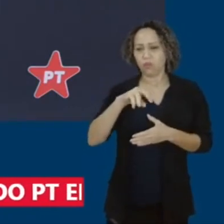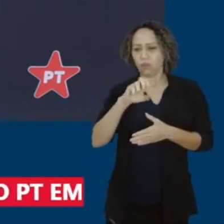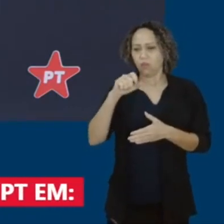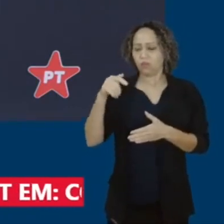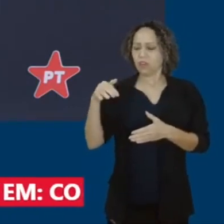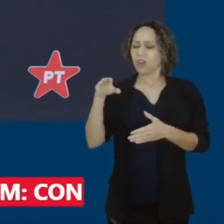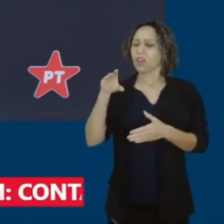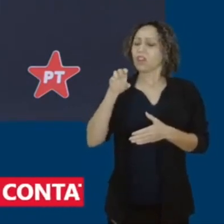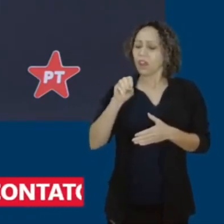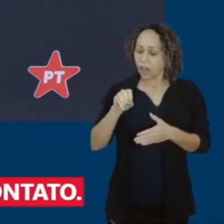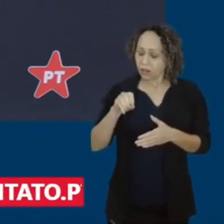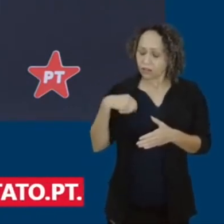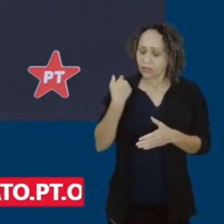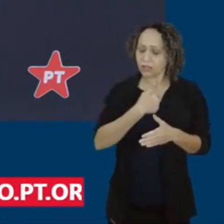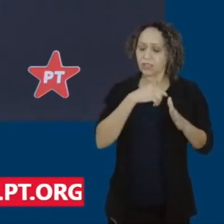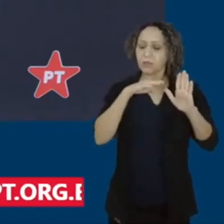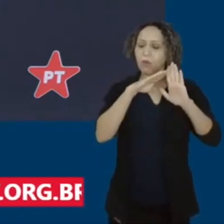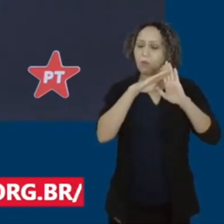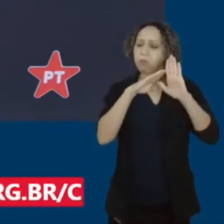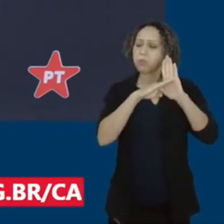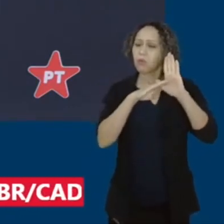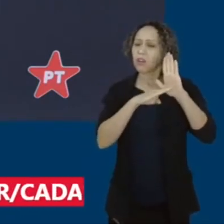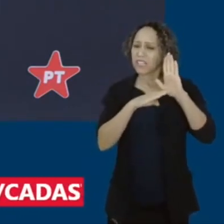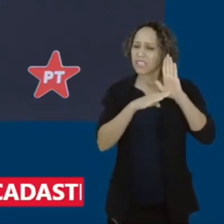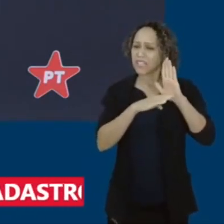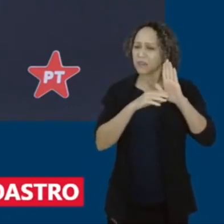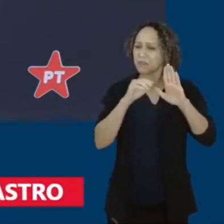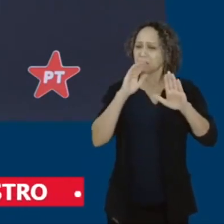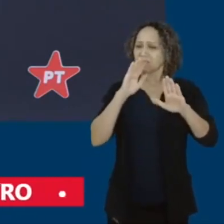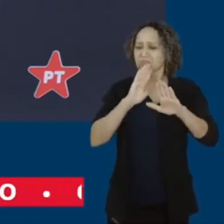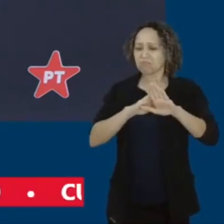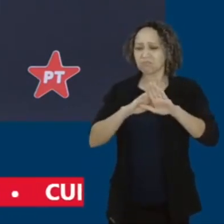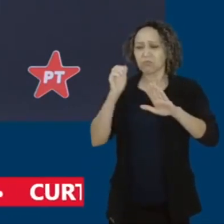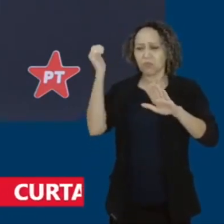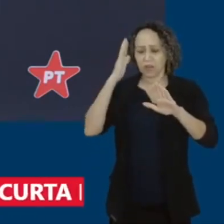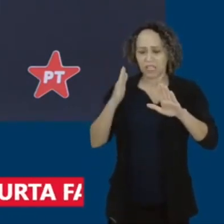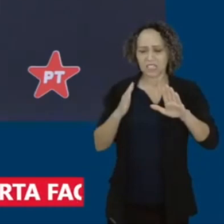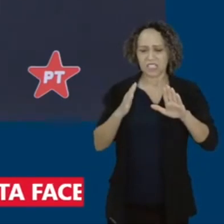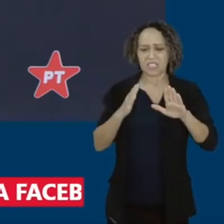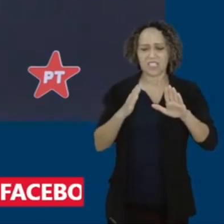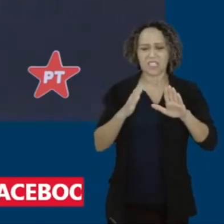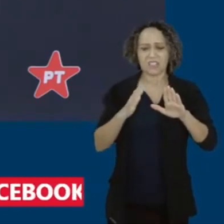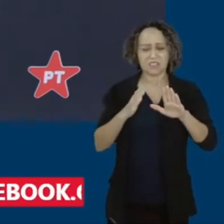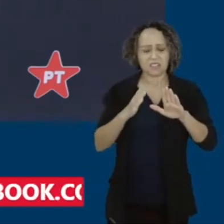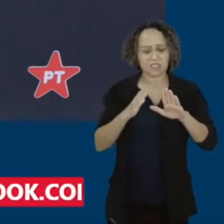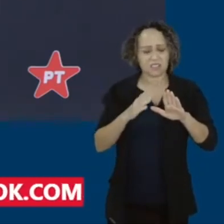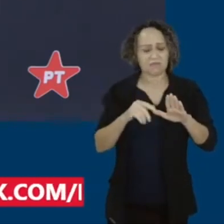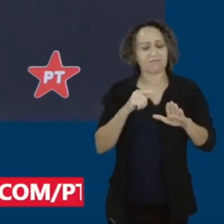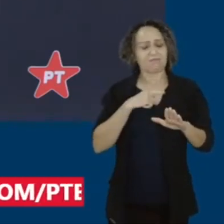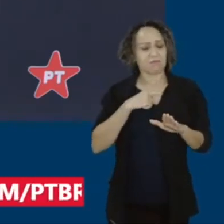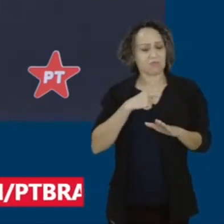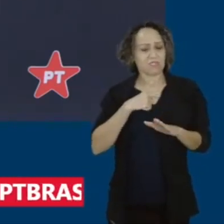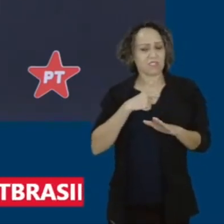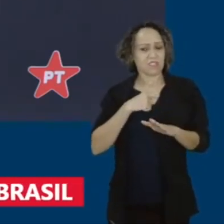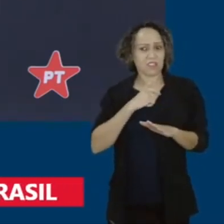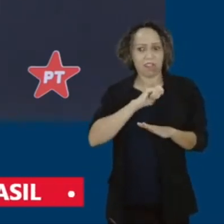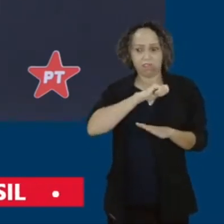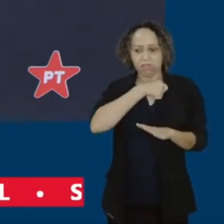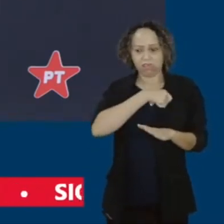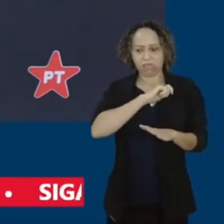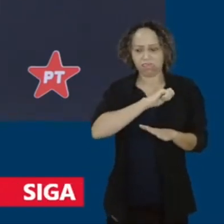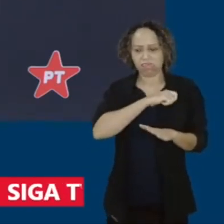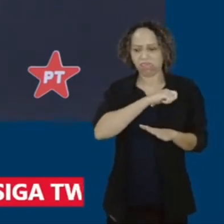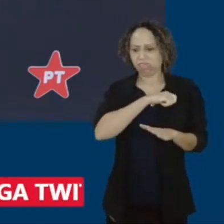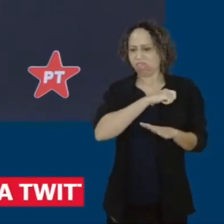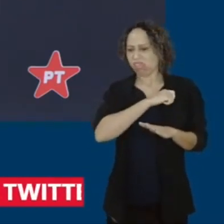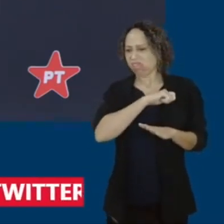para o Brasil, um programa sem ousadias insustentáveis, e sem a covardia de alianças com a